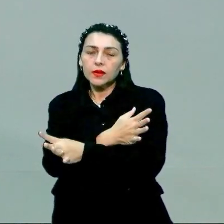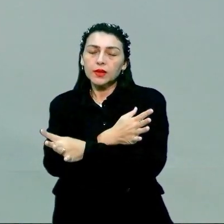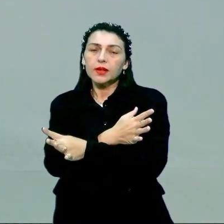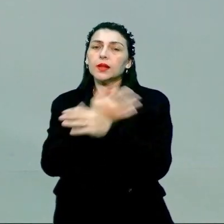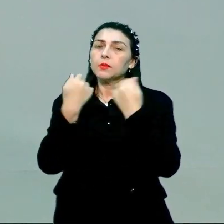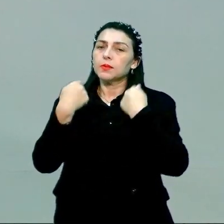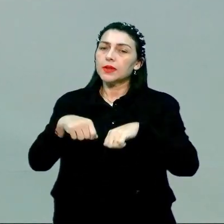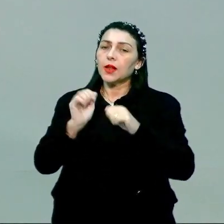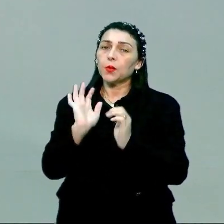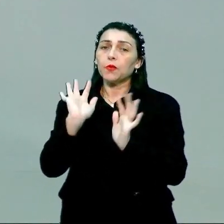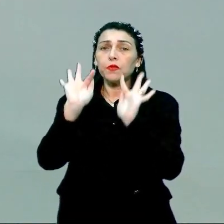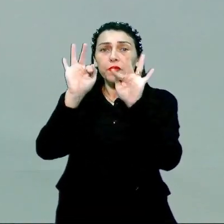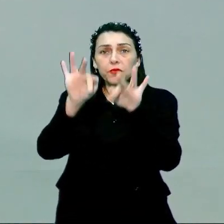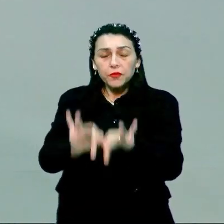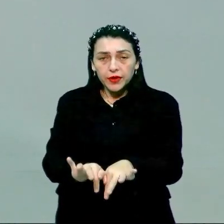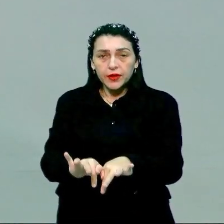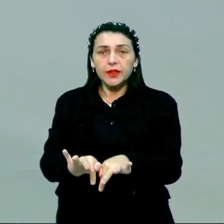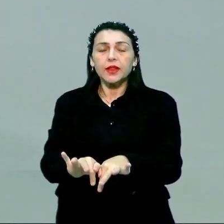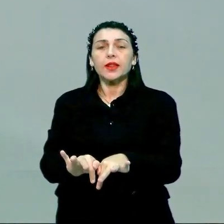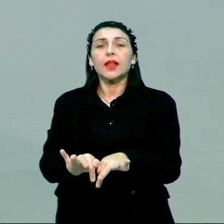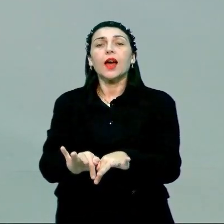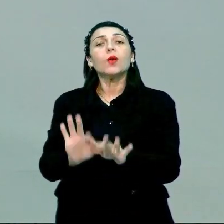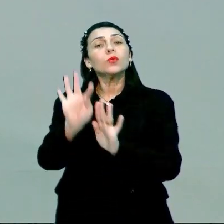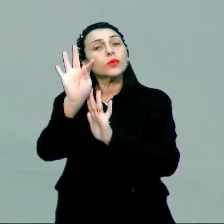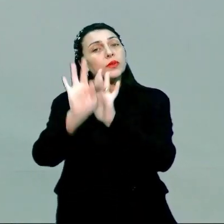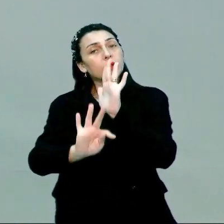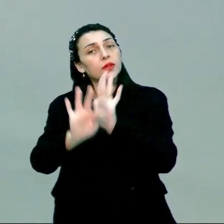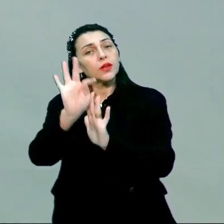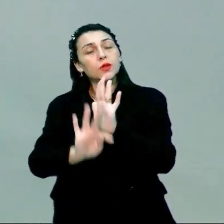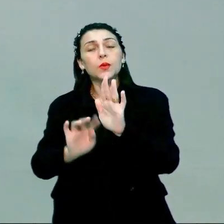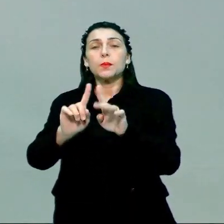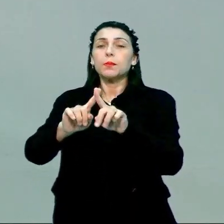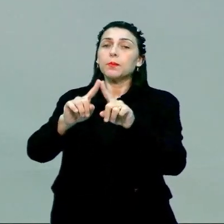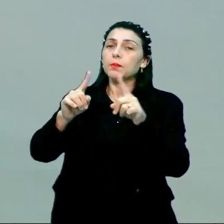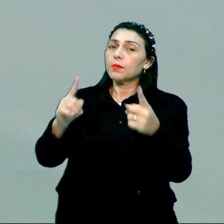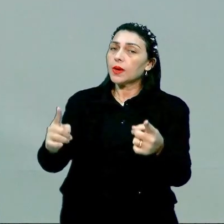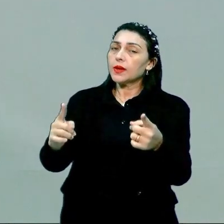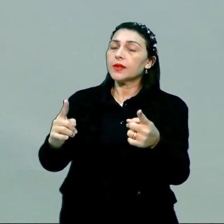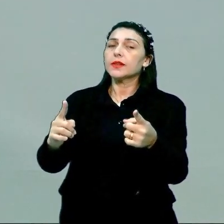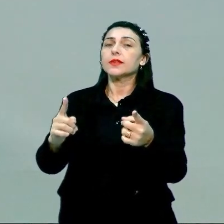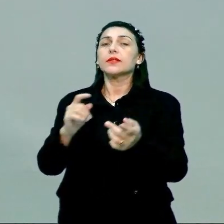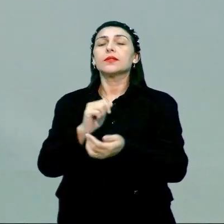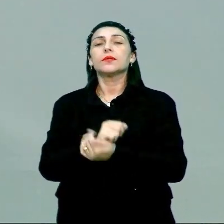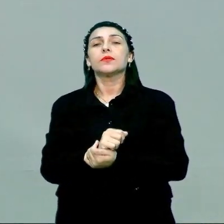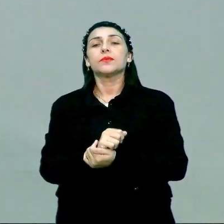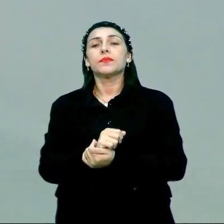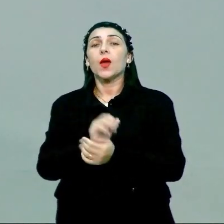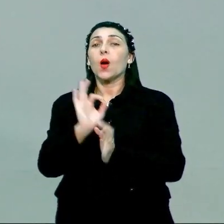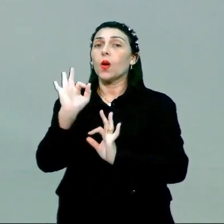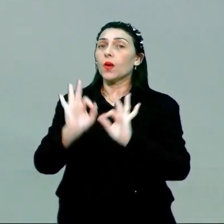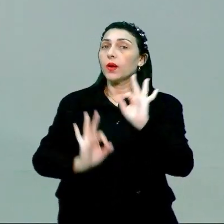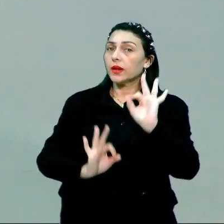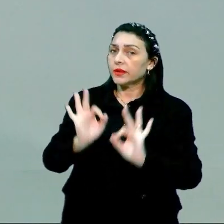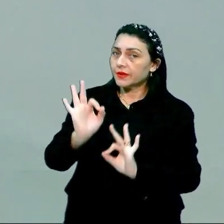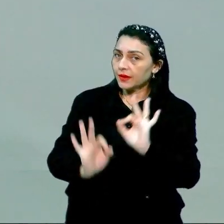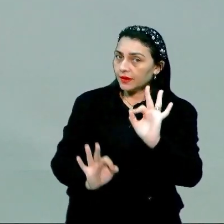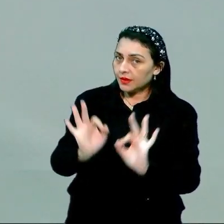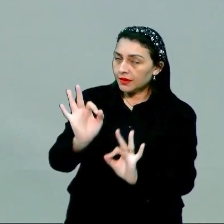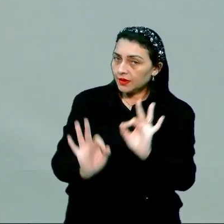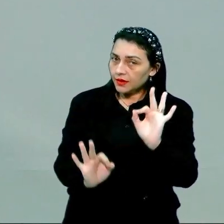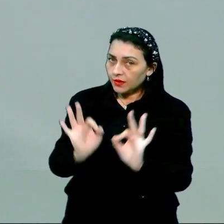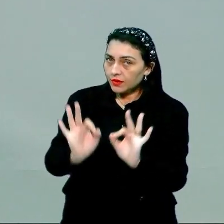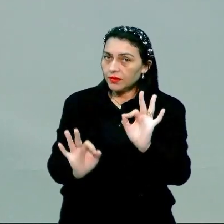ficar no final do texto, mas por questão de organização,